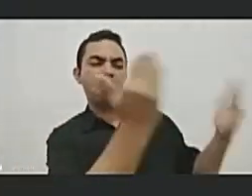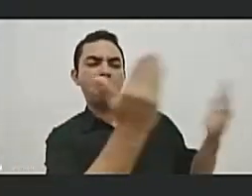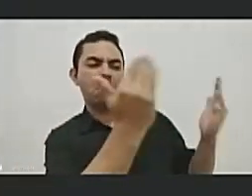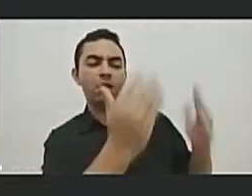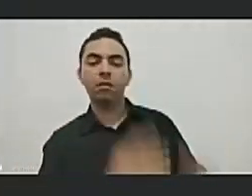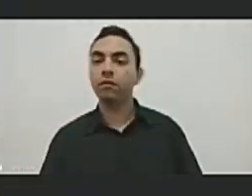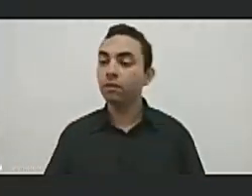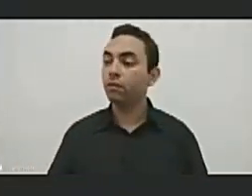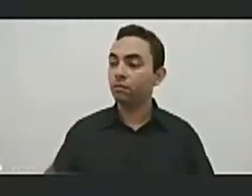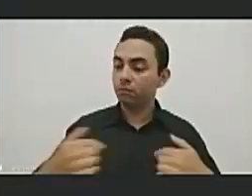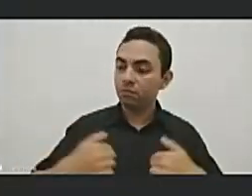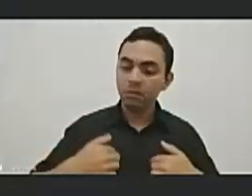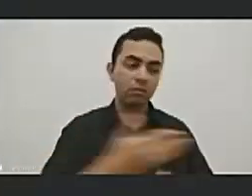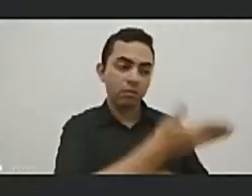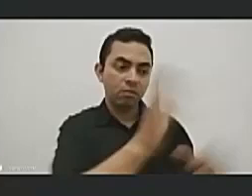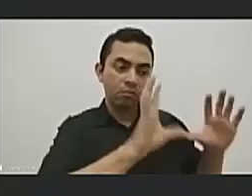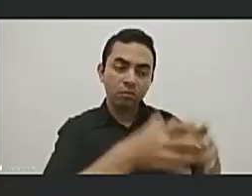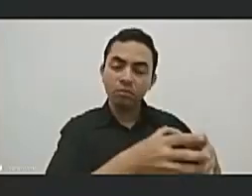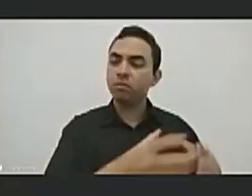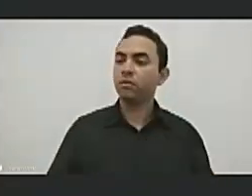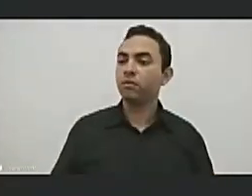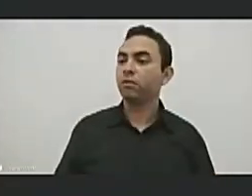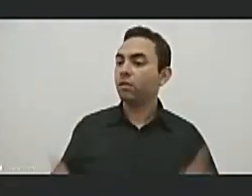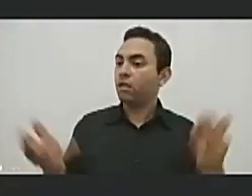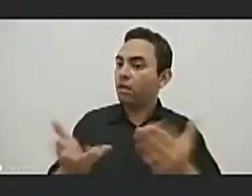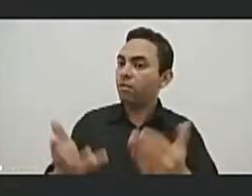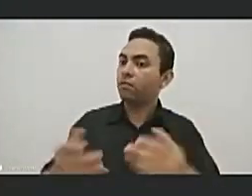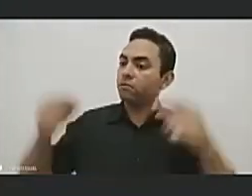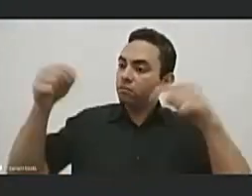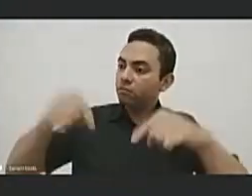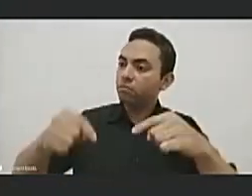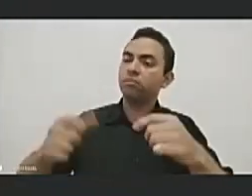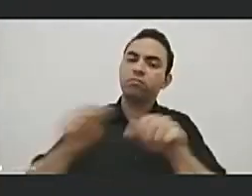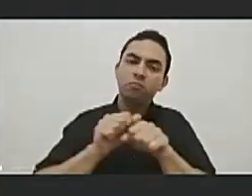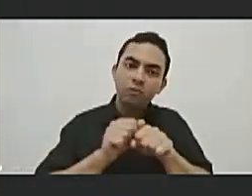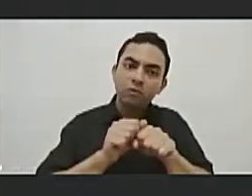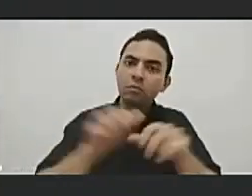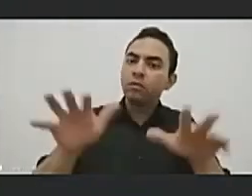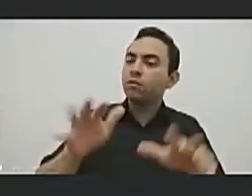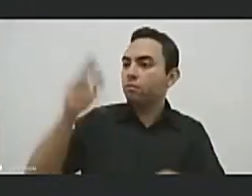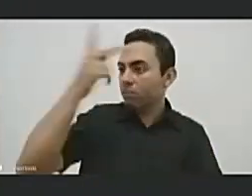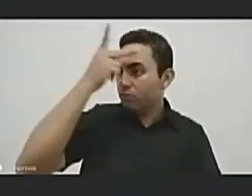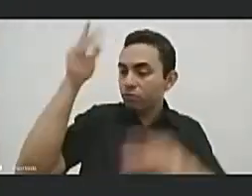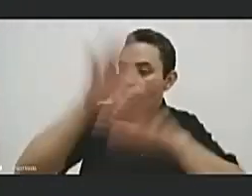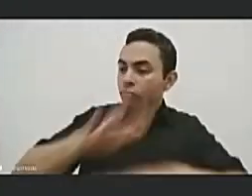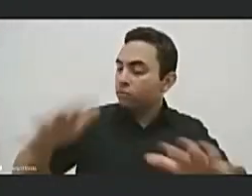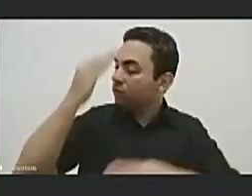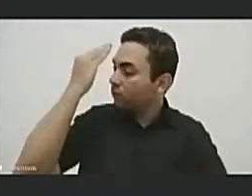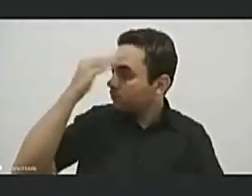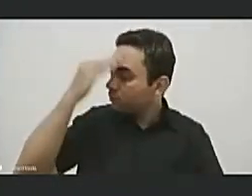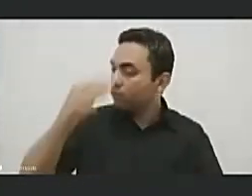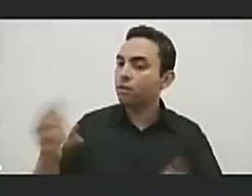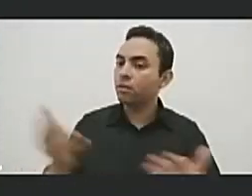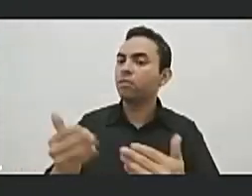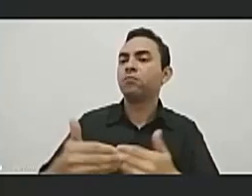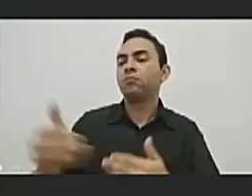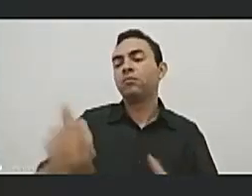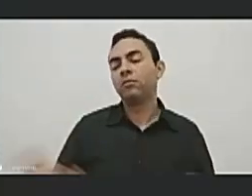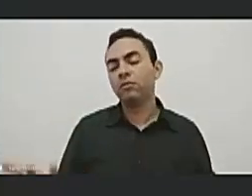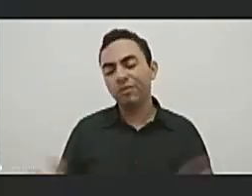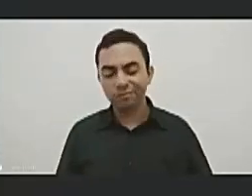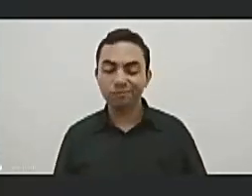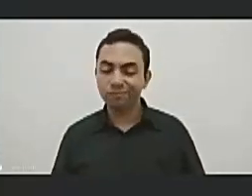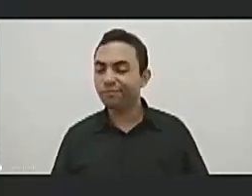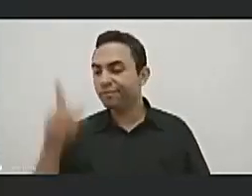publicando Para para que todos saibam o que aconteceu Eu lamento Eu lamento pela tua falta